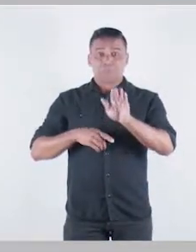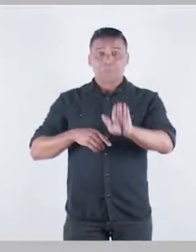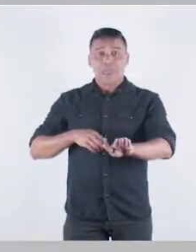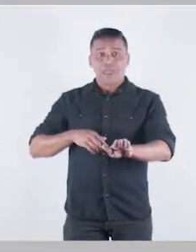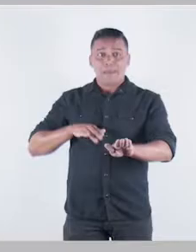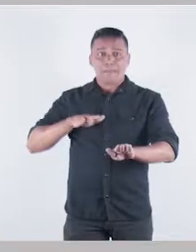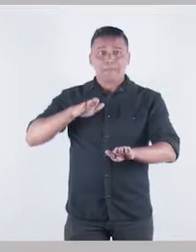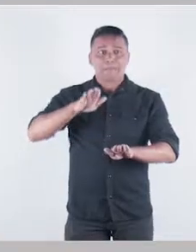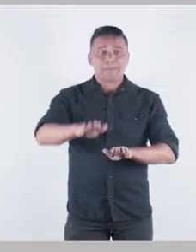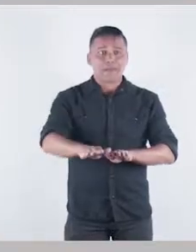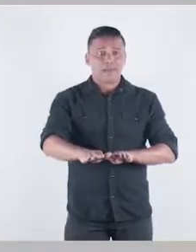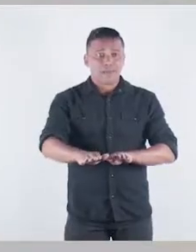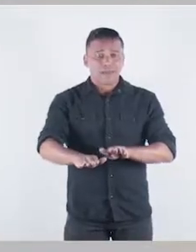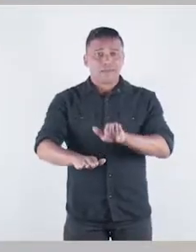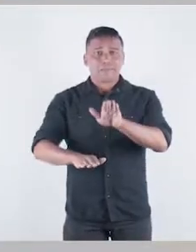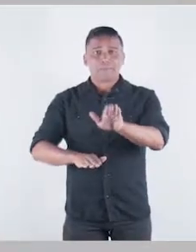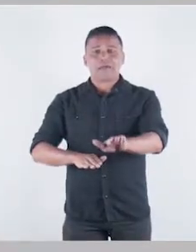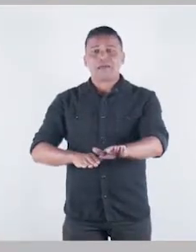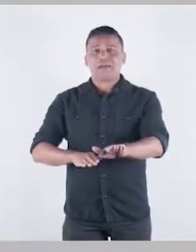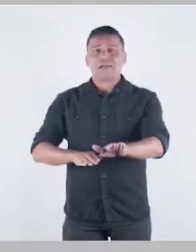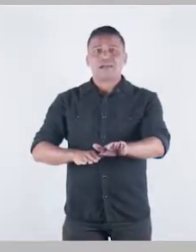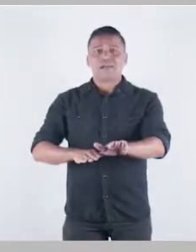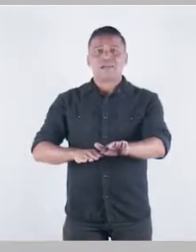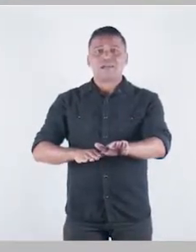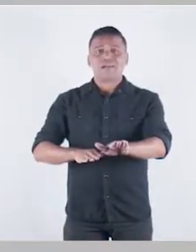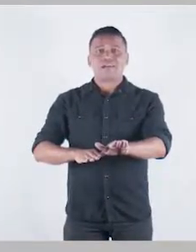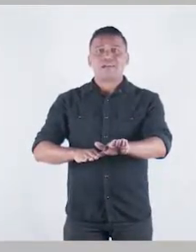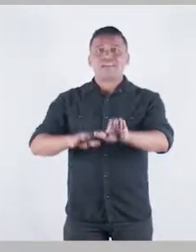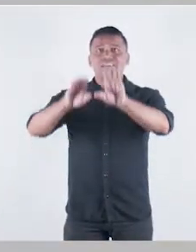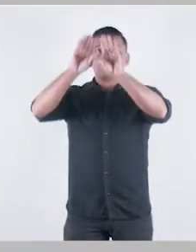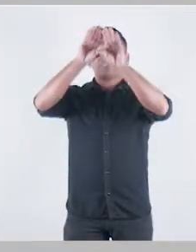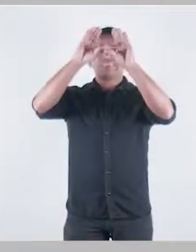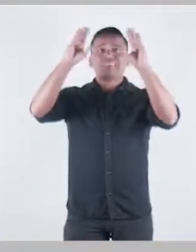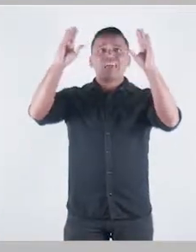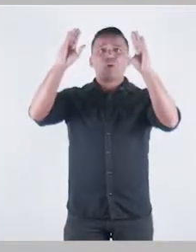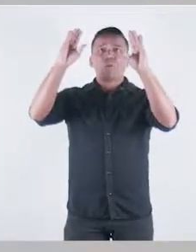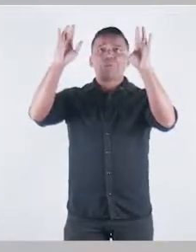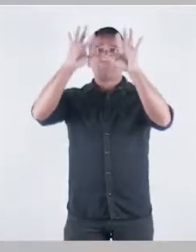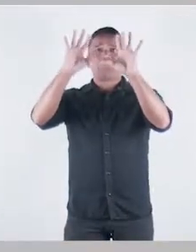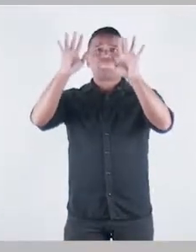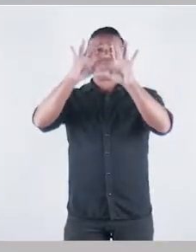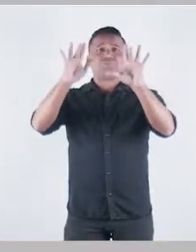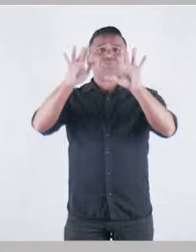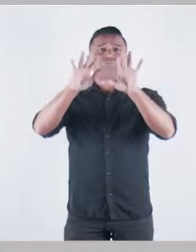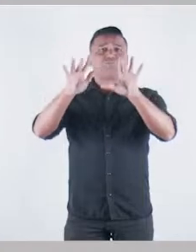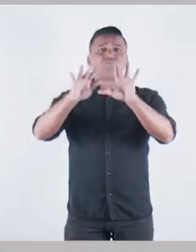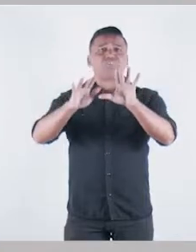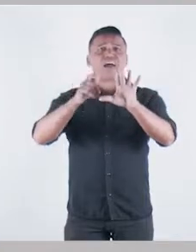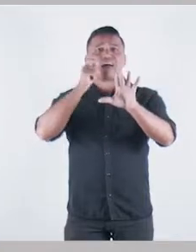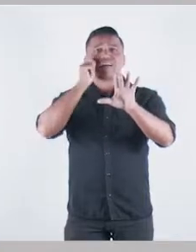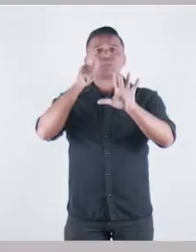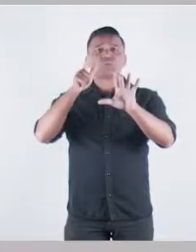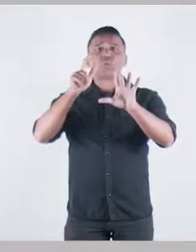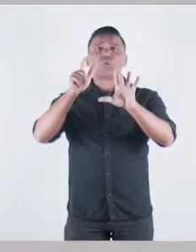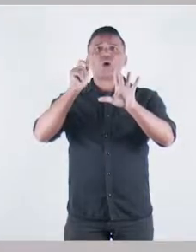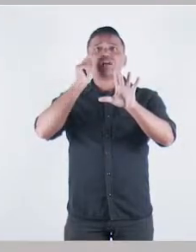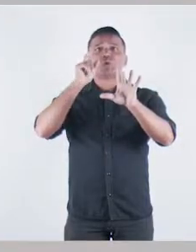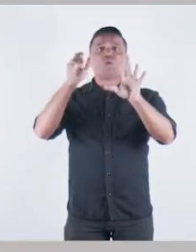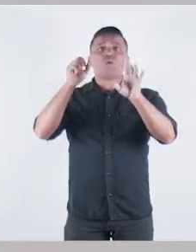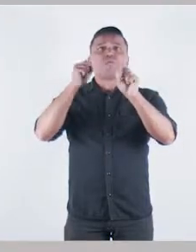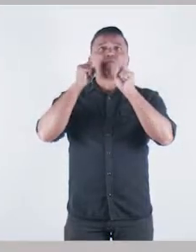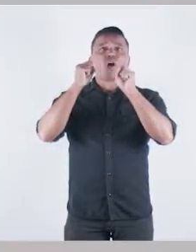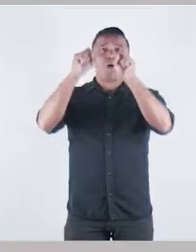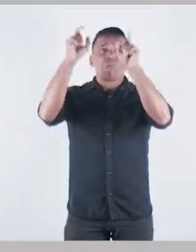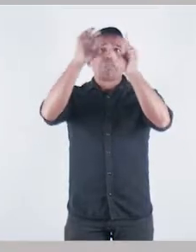céu ferido, como se houvesse talho profundo, vazava mais azul. E